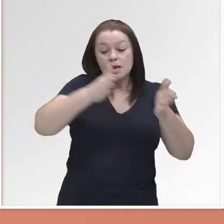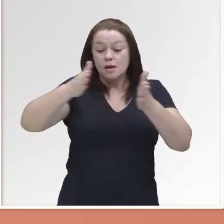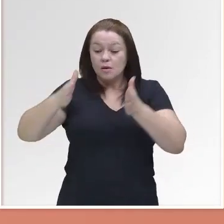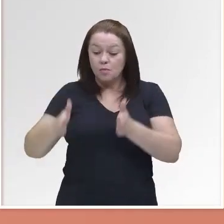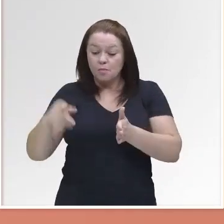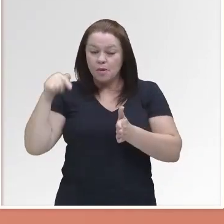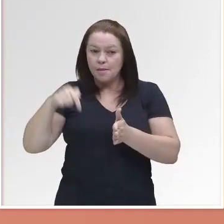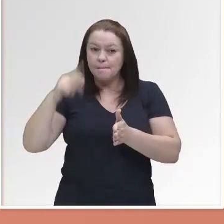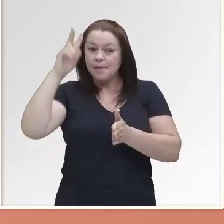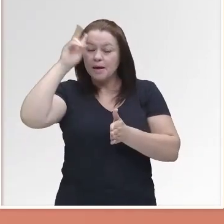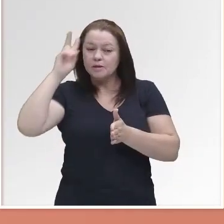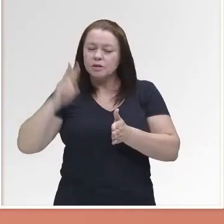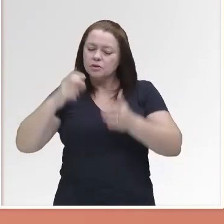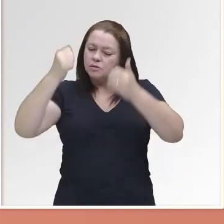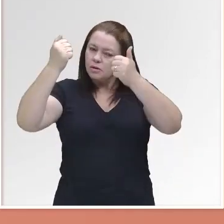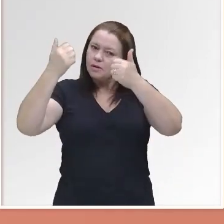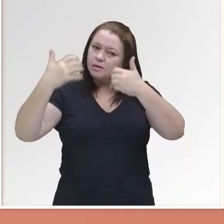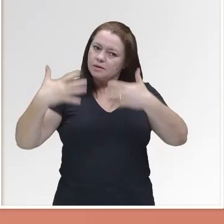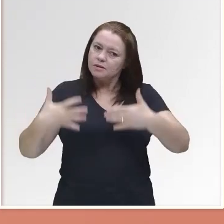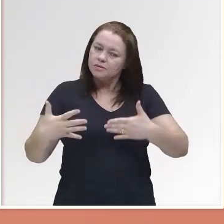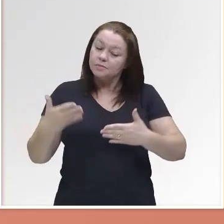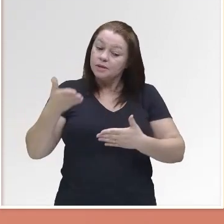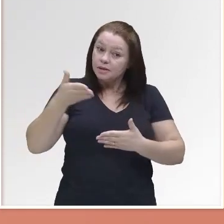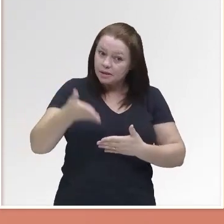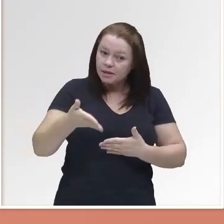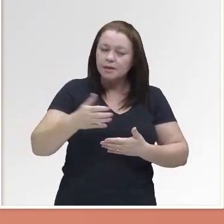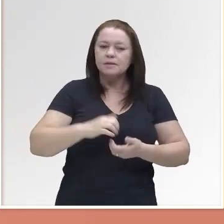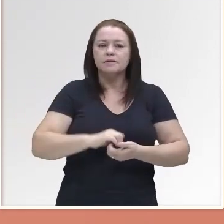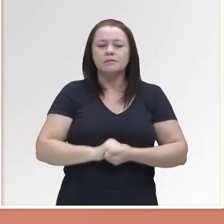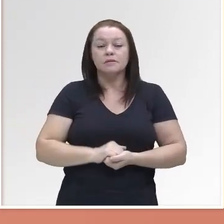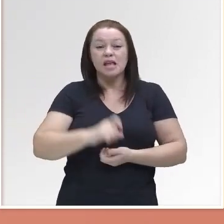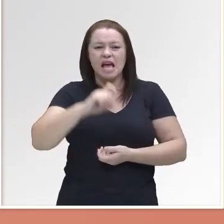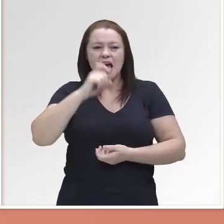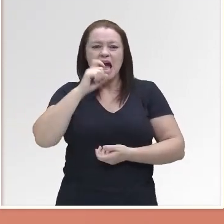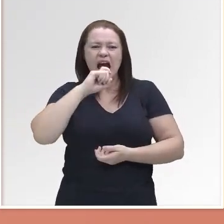história que fala sobre isso. Úrsula